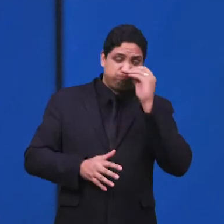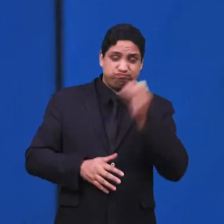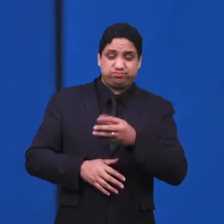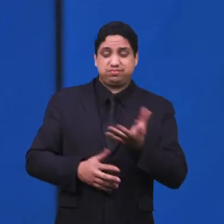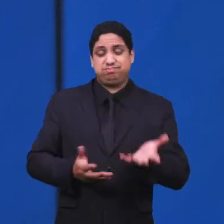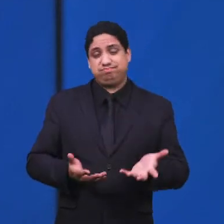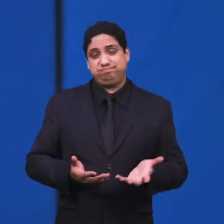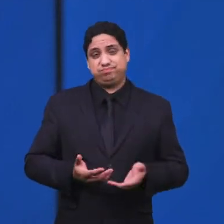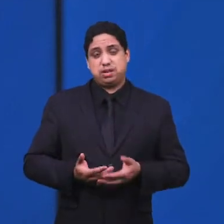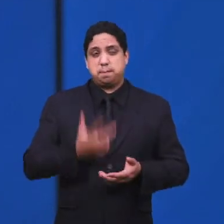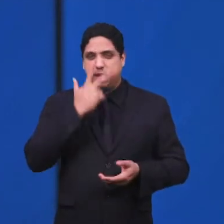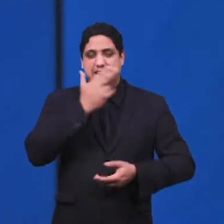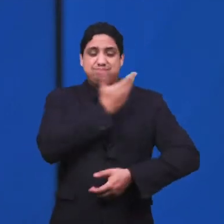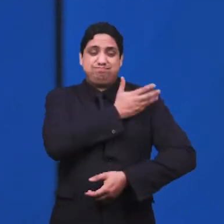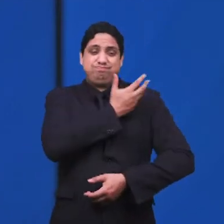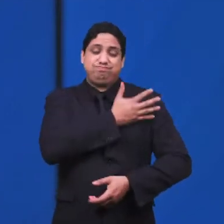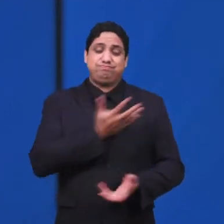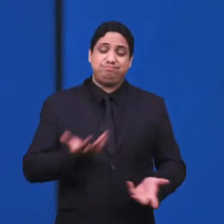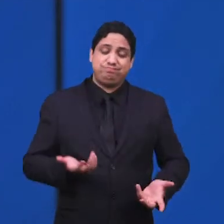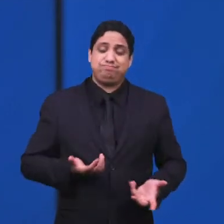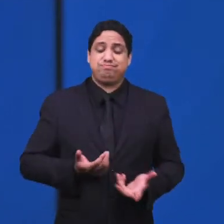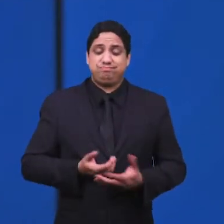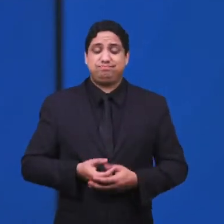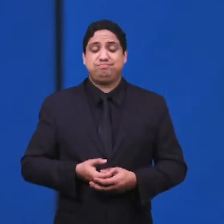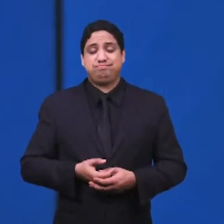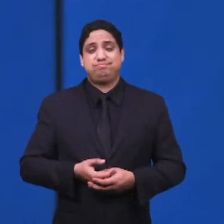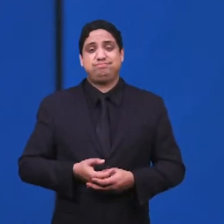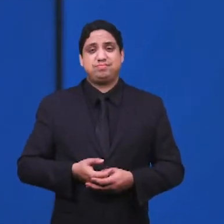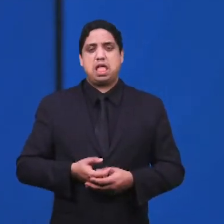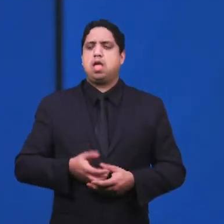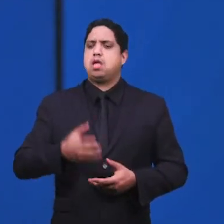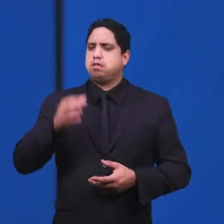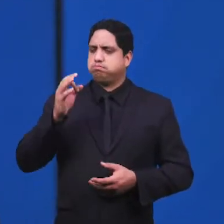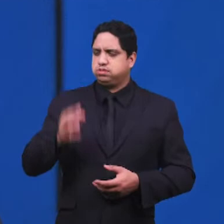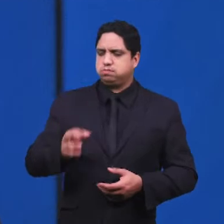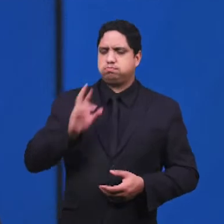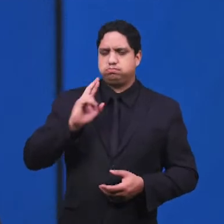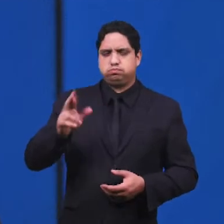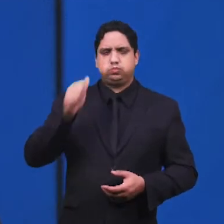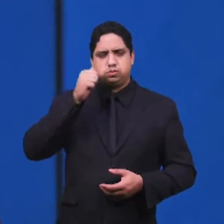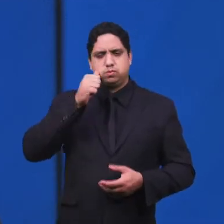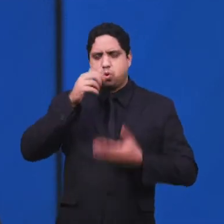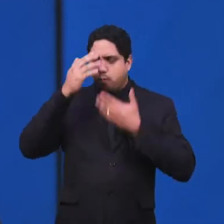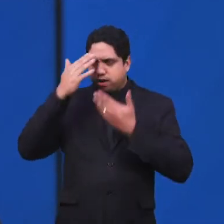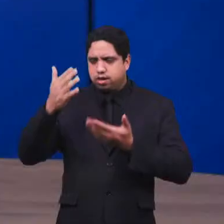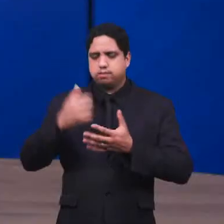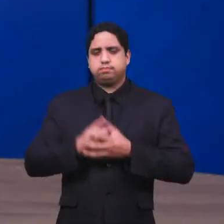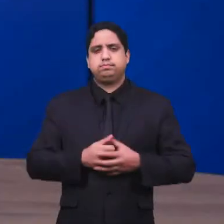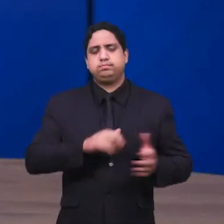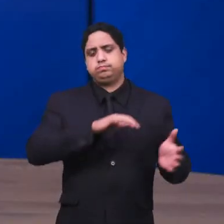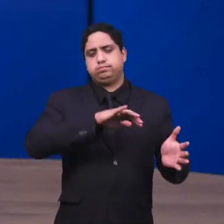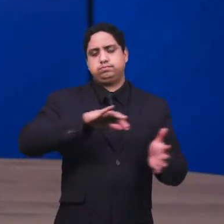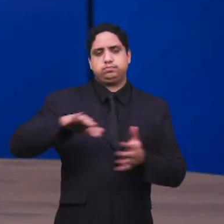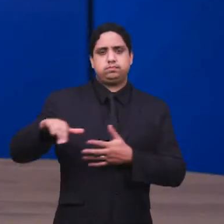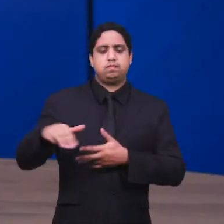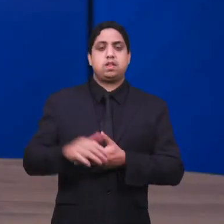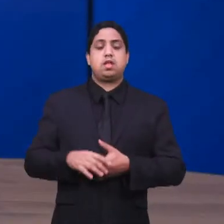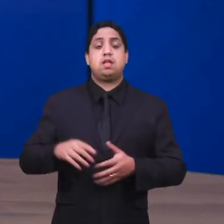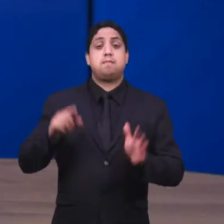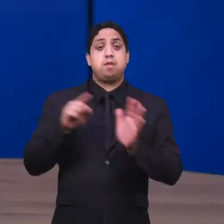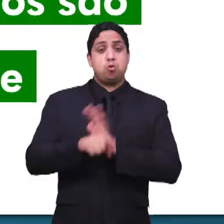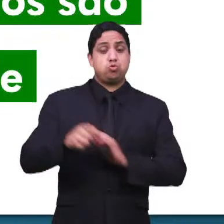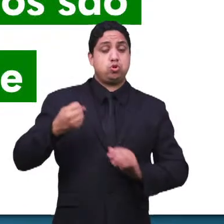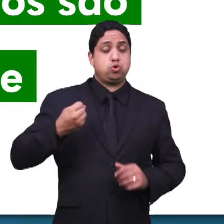Jesus. Muito bem colocado na resposta da irmã. Obrigado, irmã, pela sua participação. Glória a Jesus. Sim, irmãos, quarta